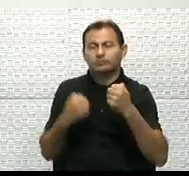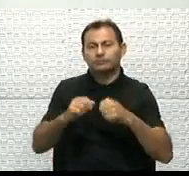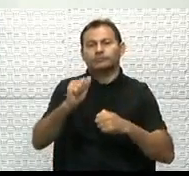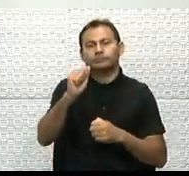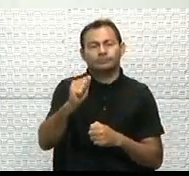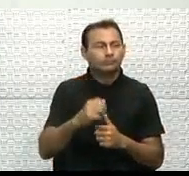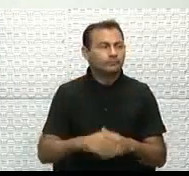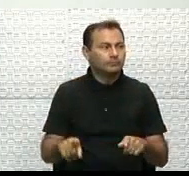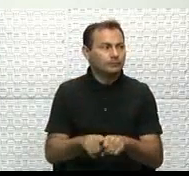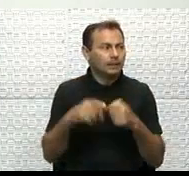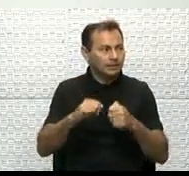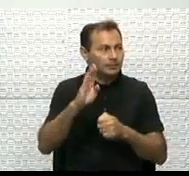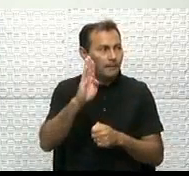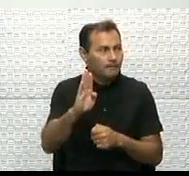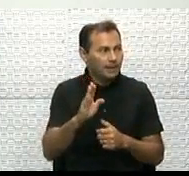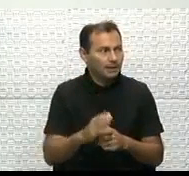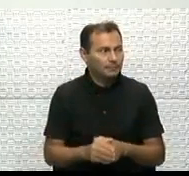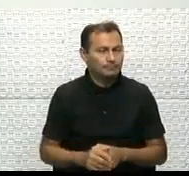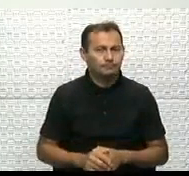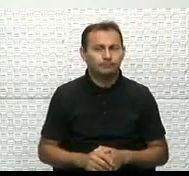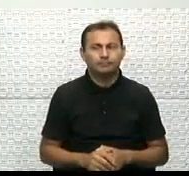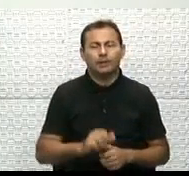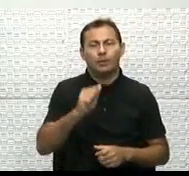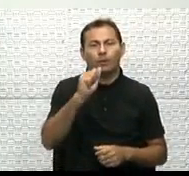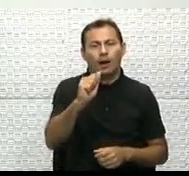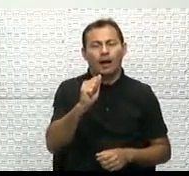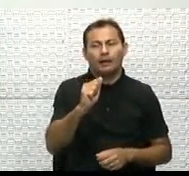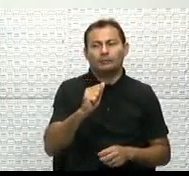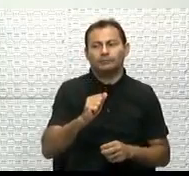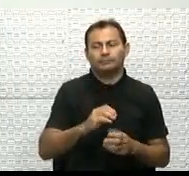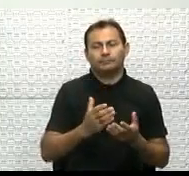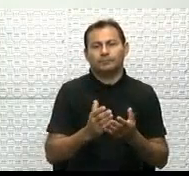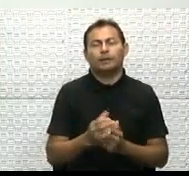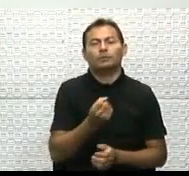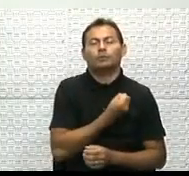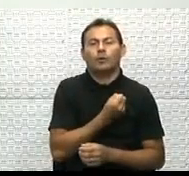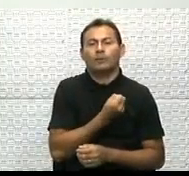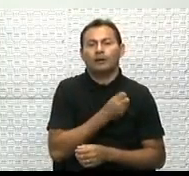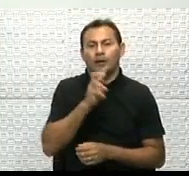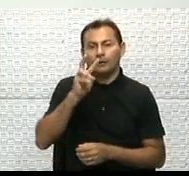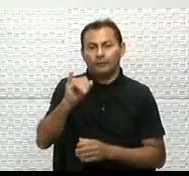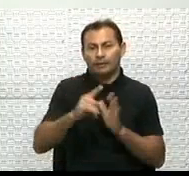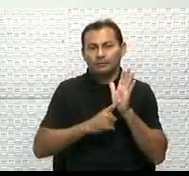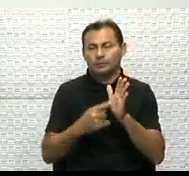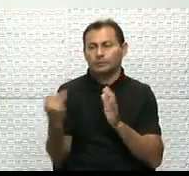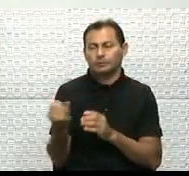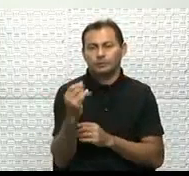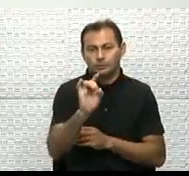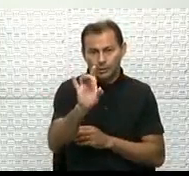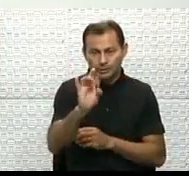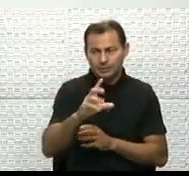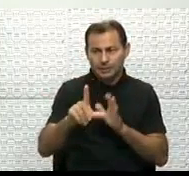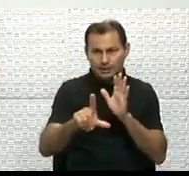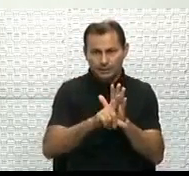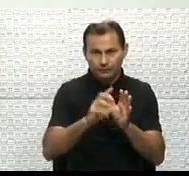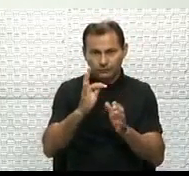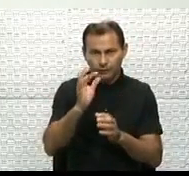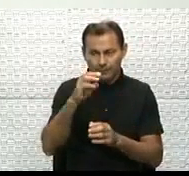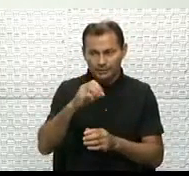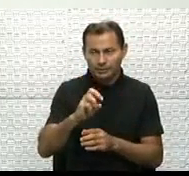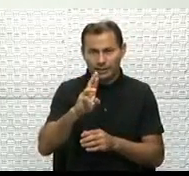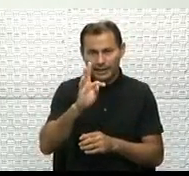eu preciso do B. O A, neste caso, é um número que vai aparecer sozinho na lei de formação